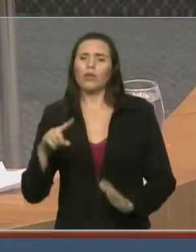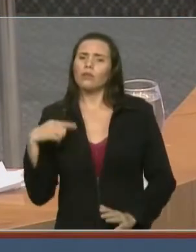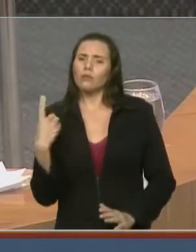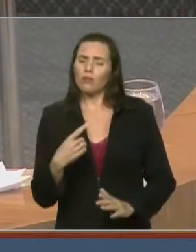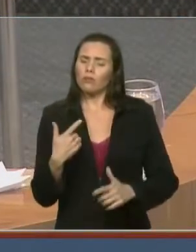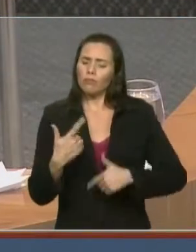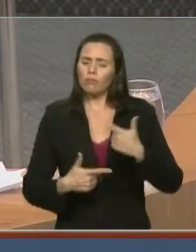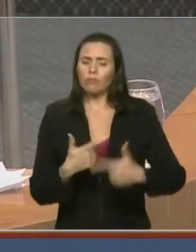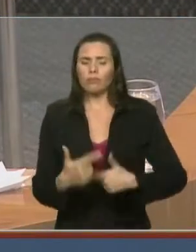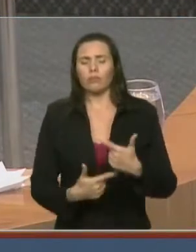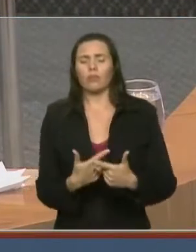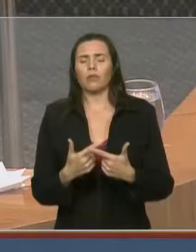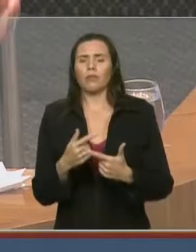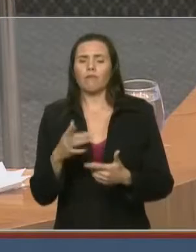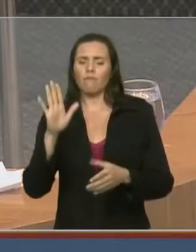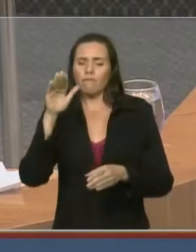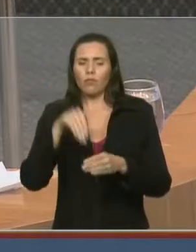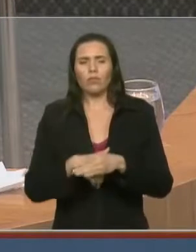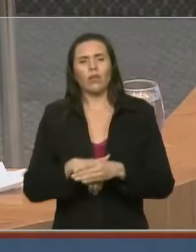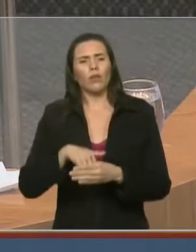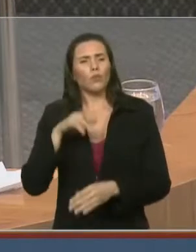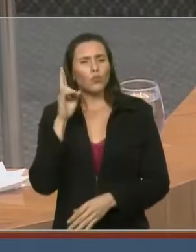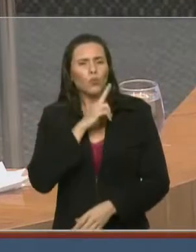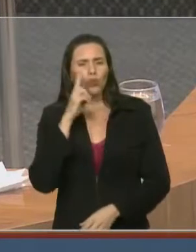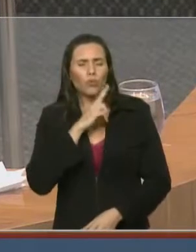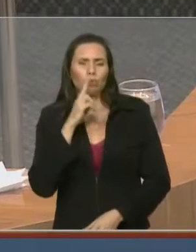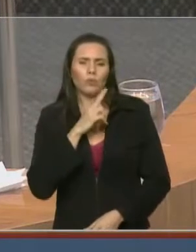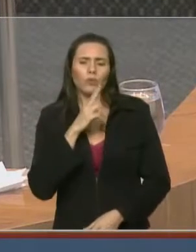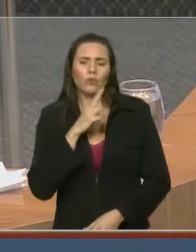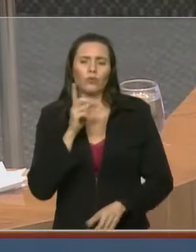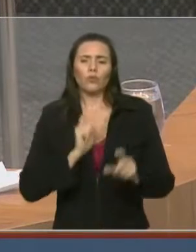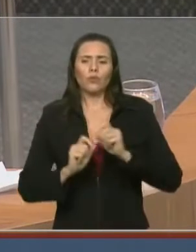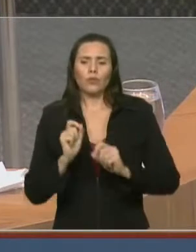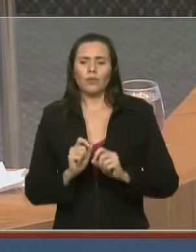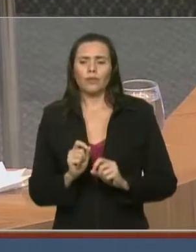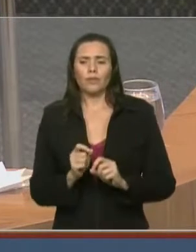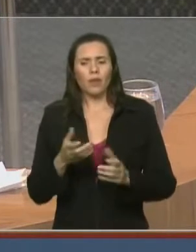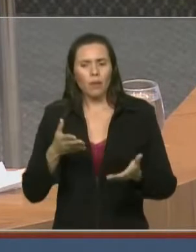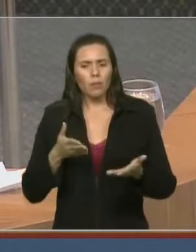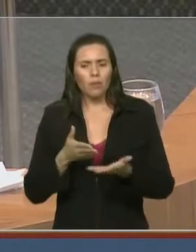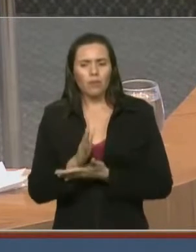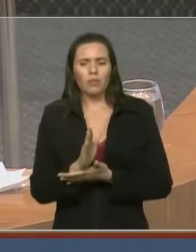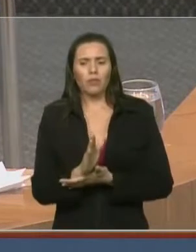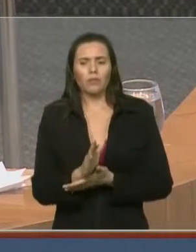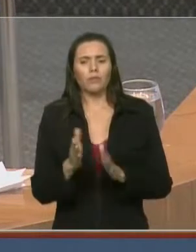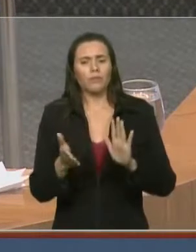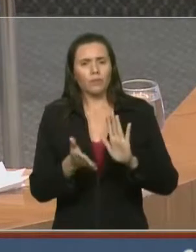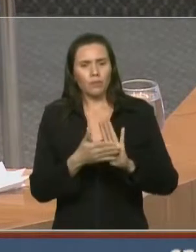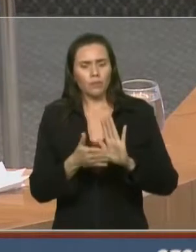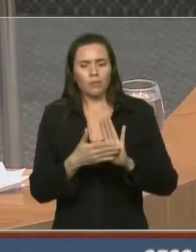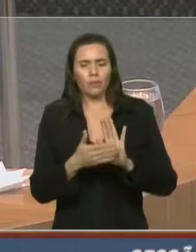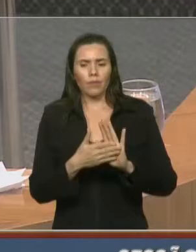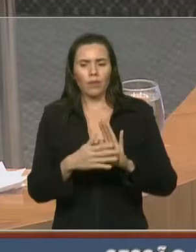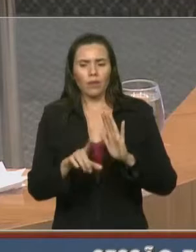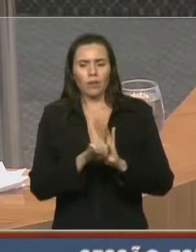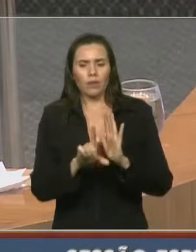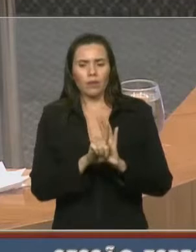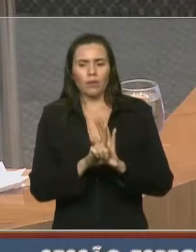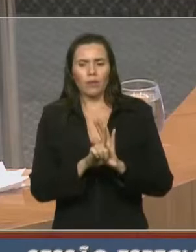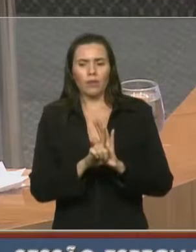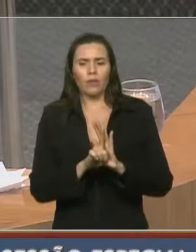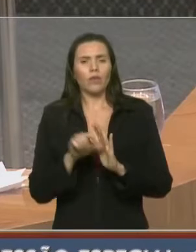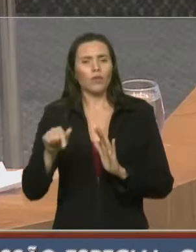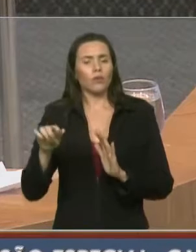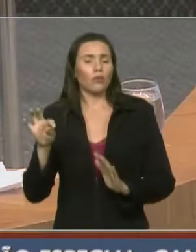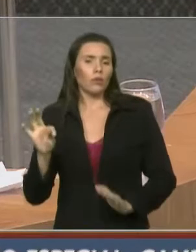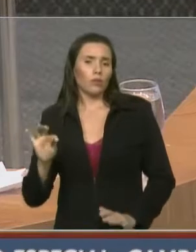empenhar para tentar, em regime de urgência, garantir a aprovação dessa iniciativa do Tribunal